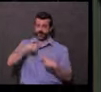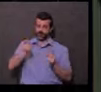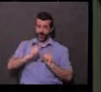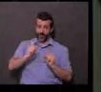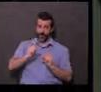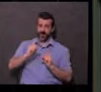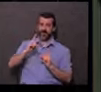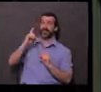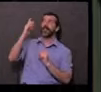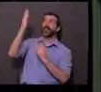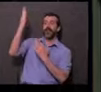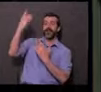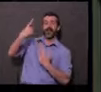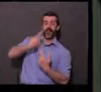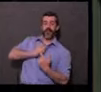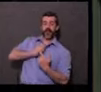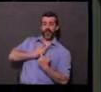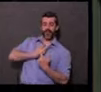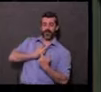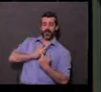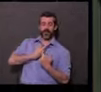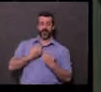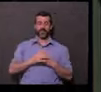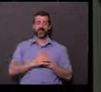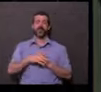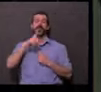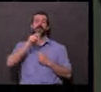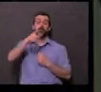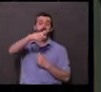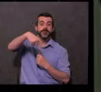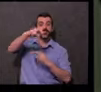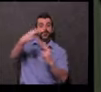lecz w tego, który mnie posłał. A kto